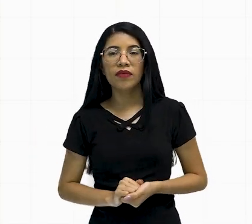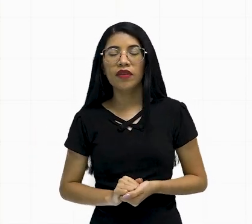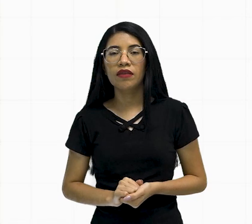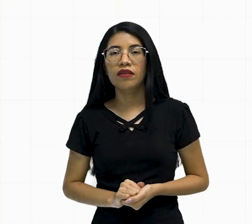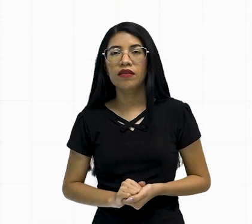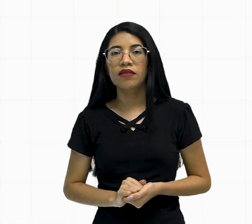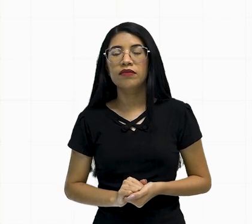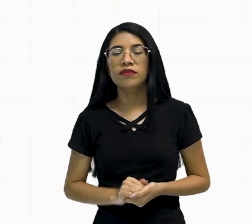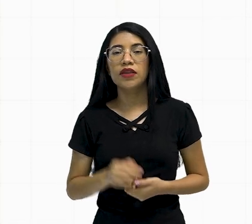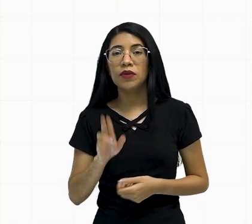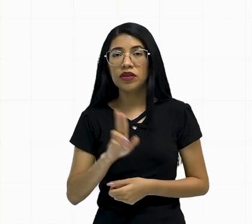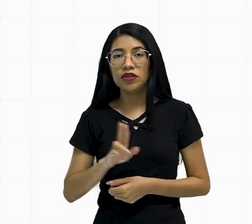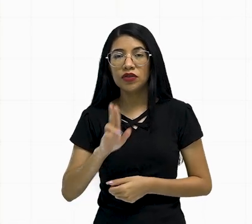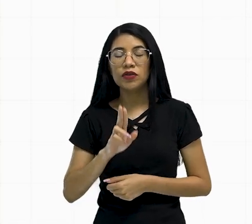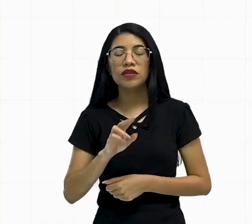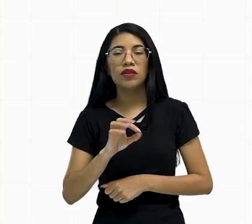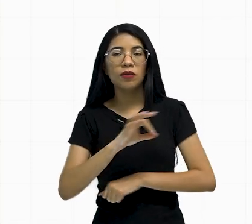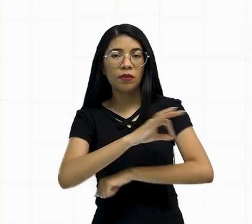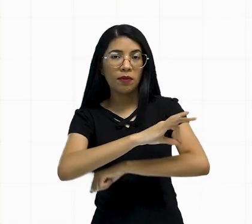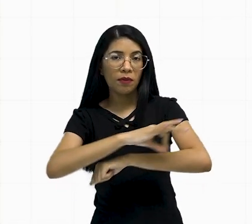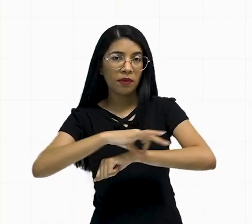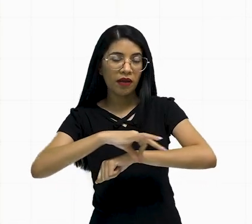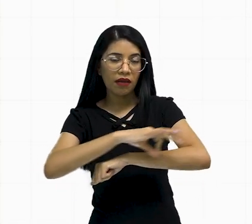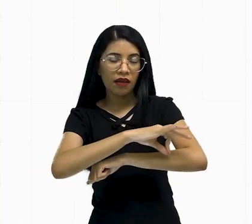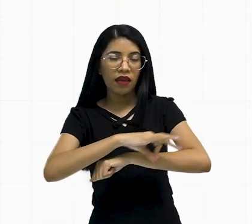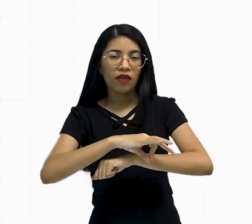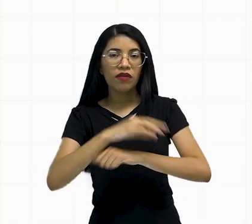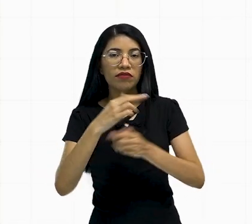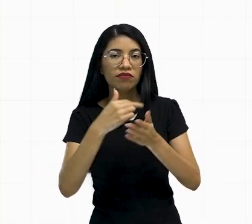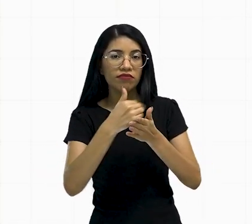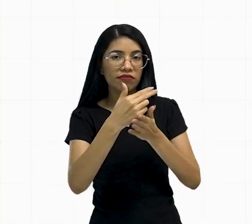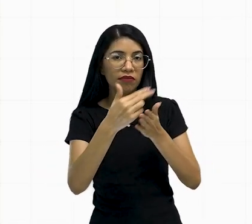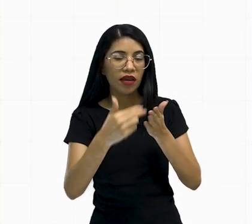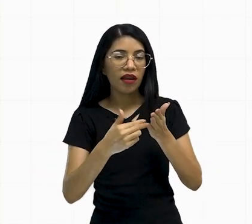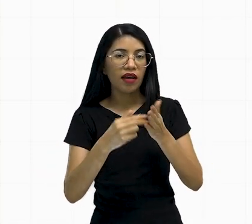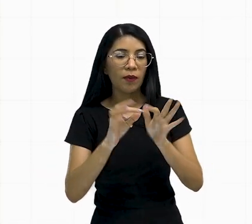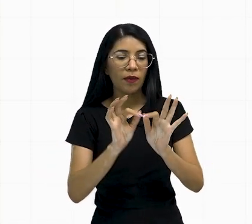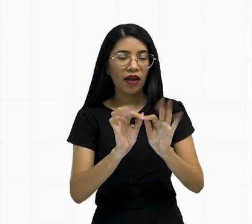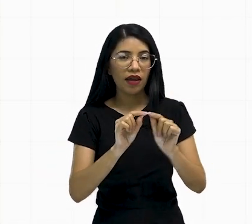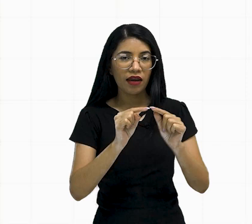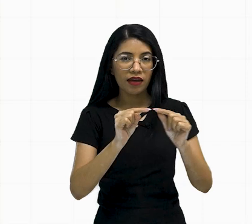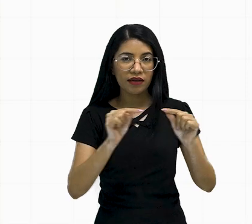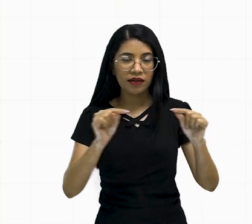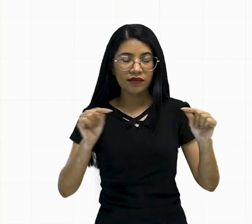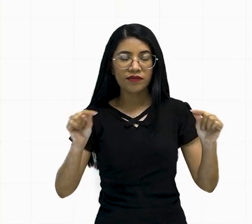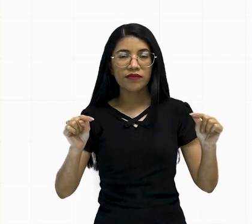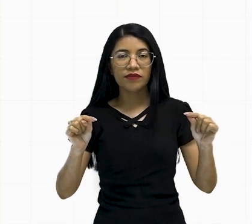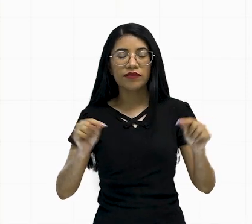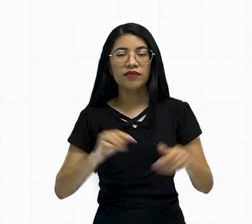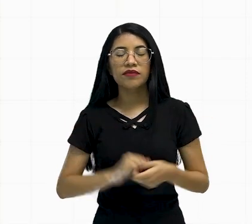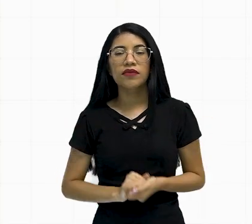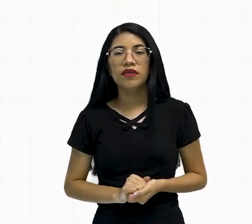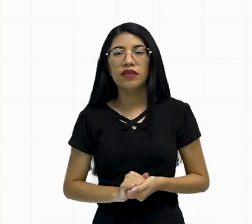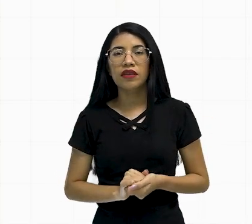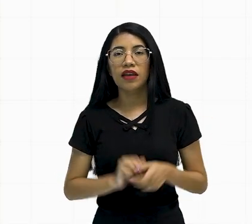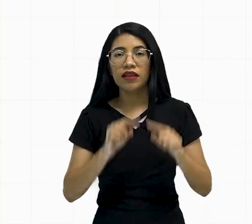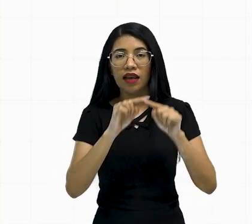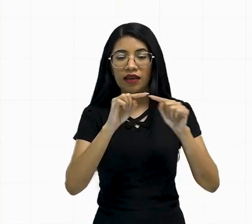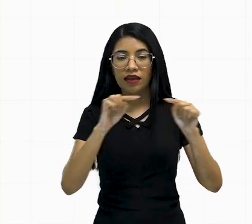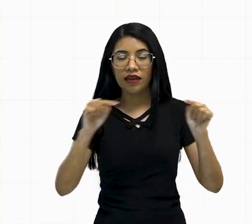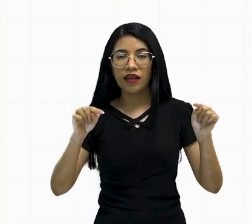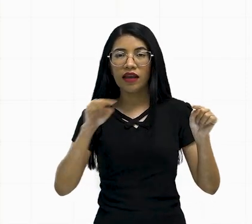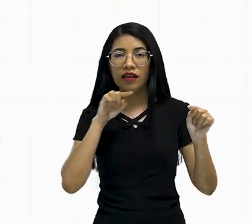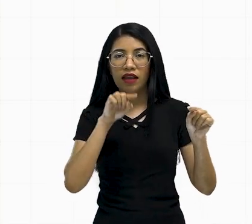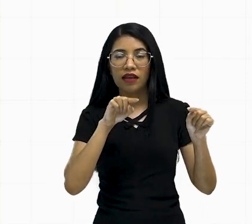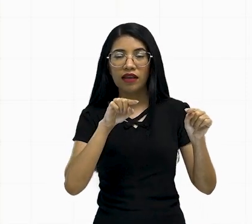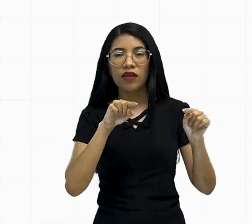Utilizando uma régua, você vai desenhar uma reta suporte. defina um ponto nessa reta